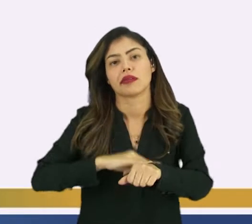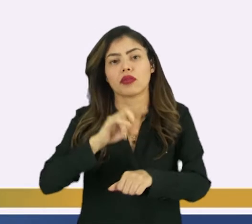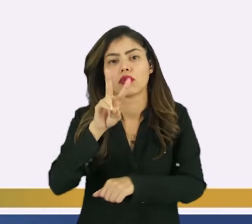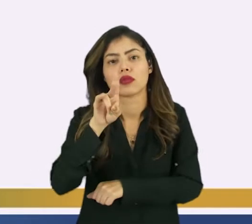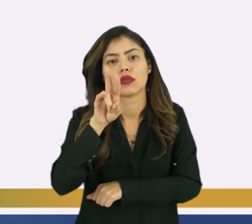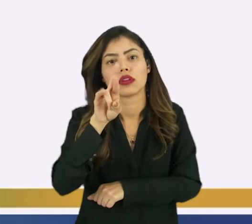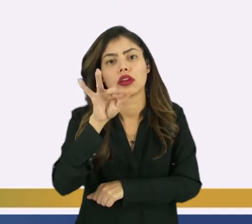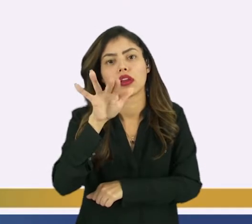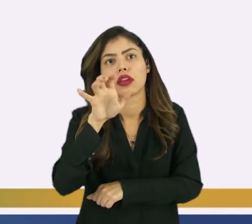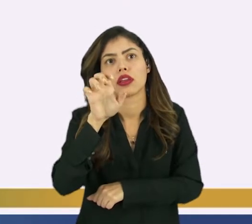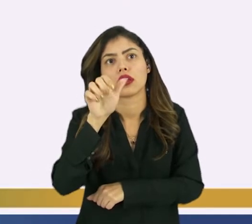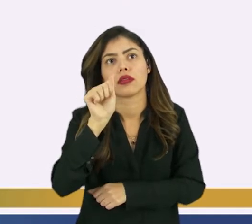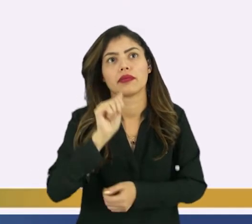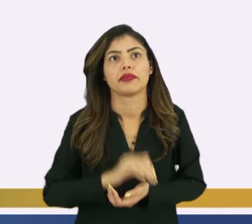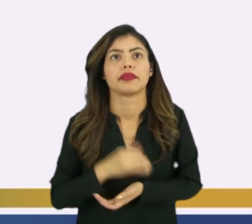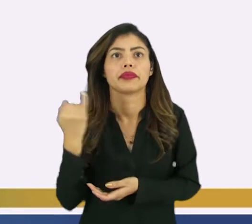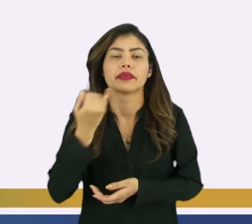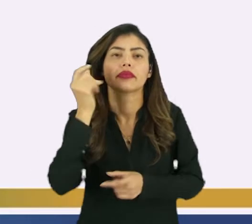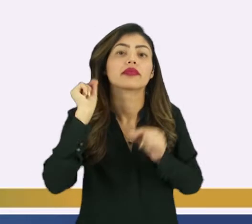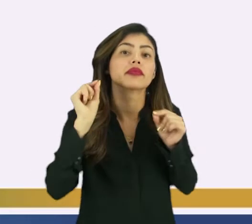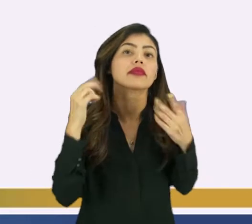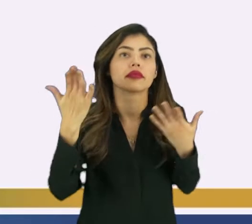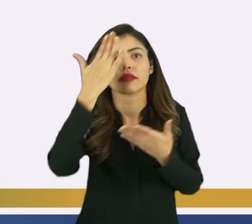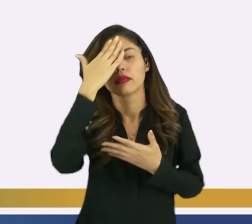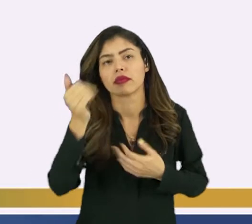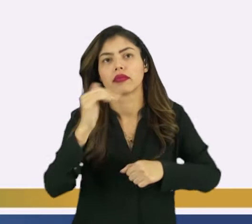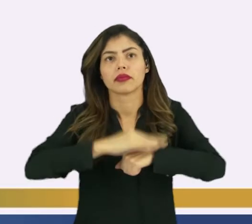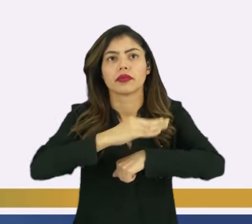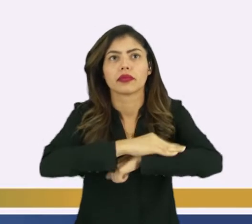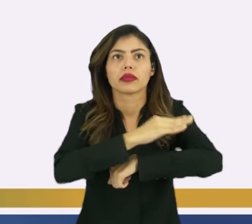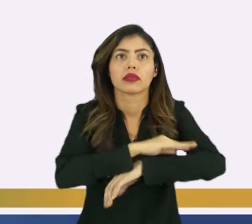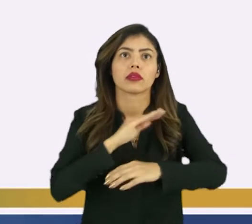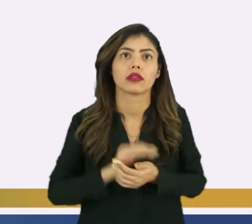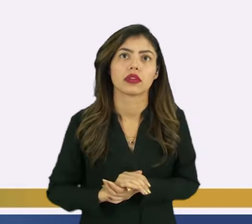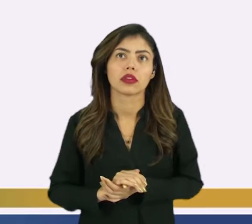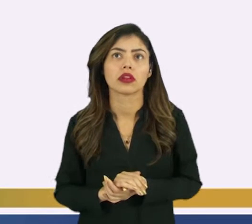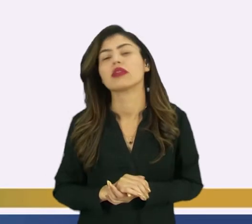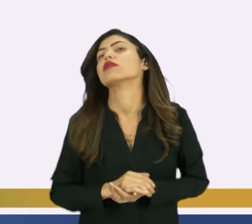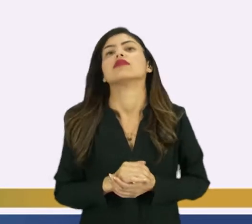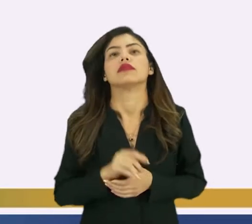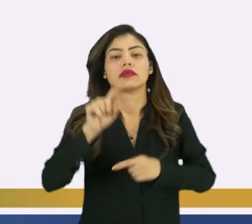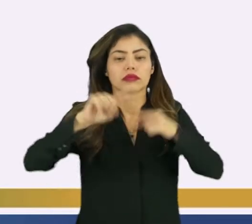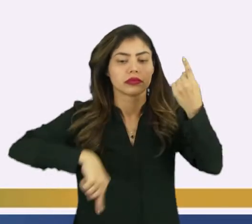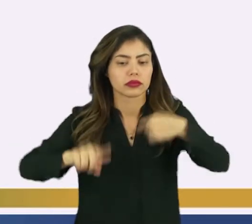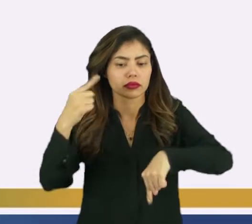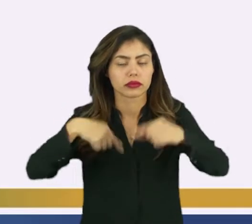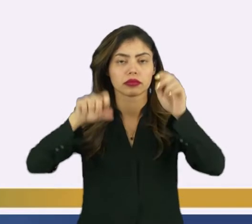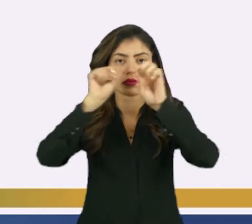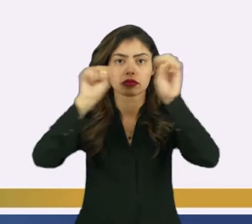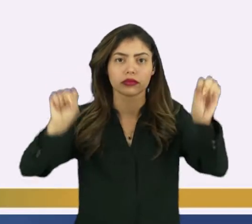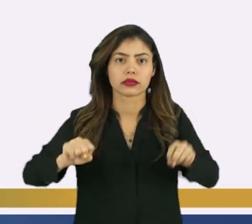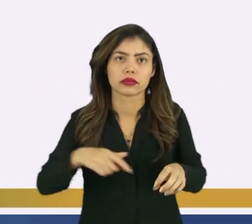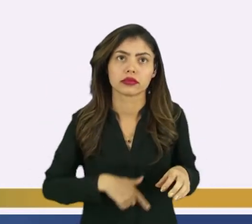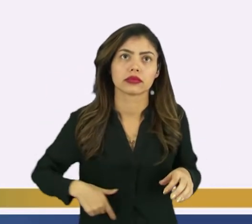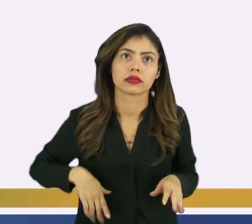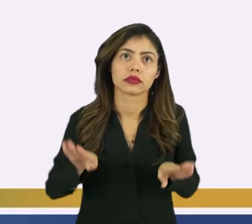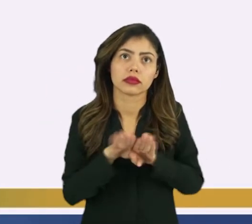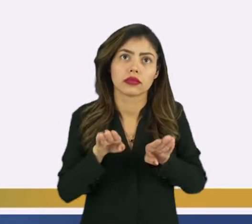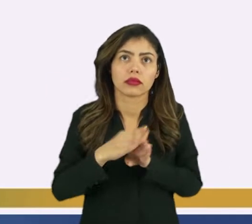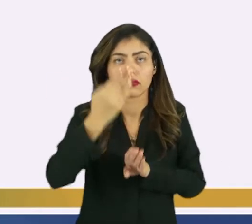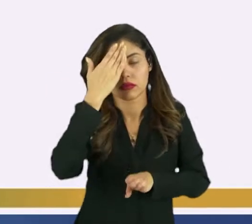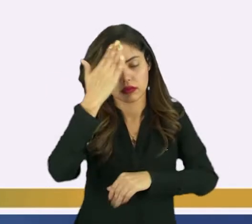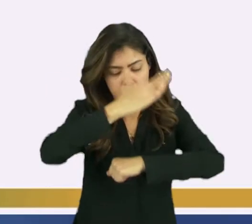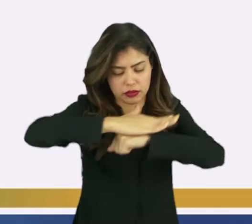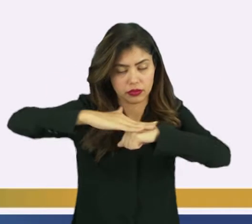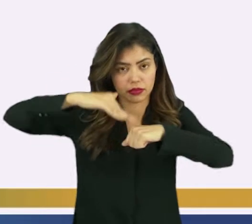ureia. O que mais que é importante eu saber sobre os anfíbios? Além do sistema circulatório, do sistema digestório, é